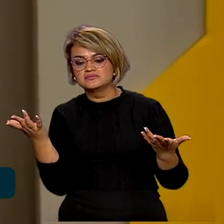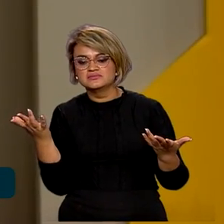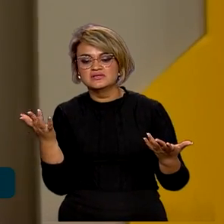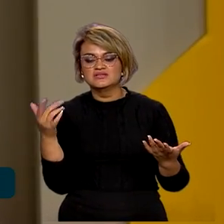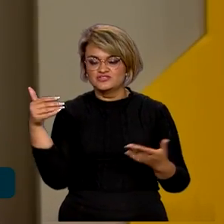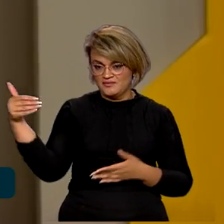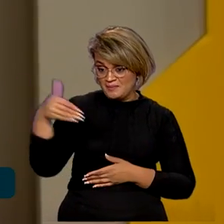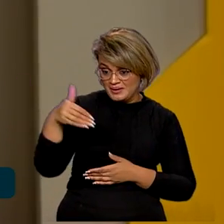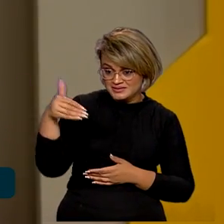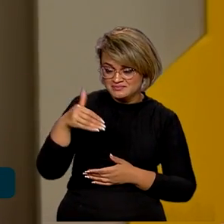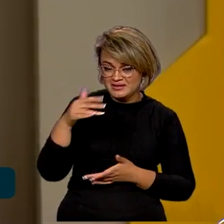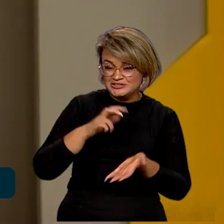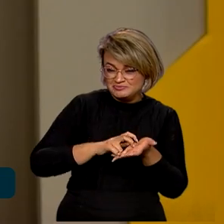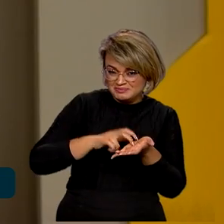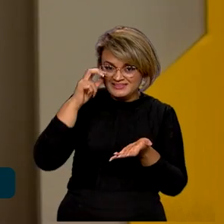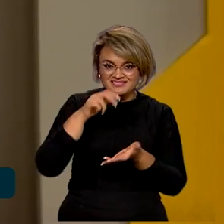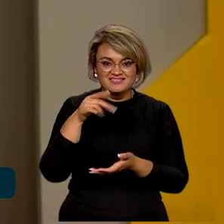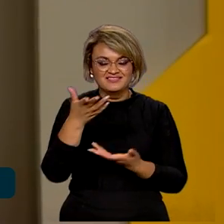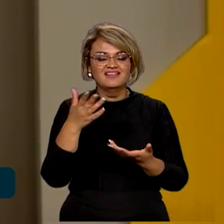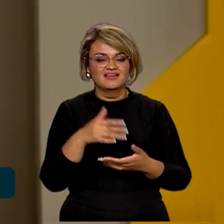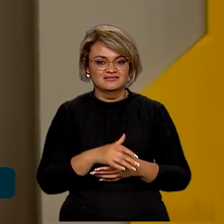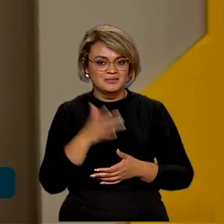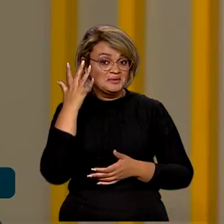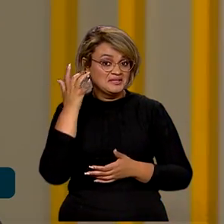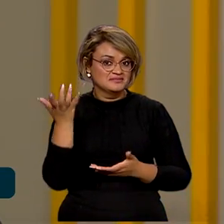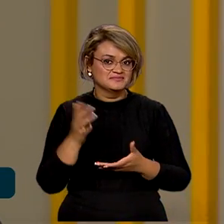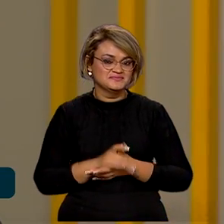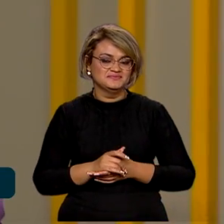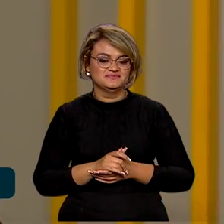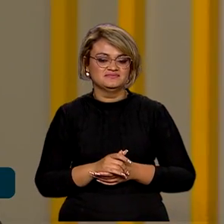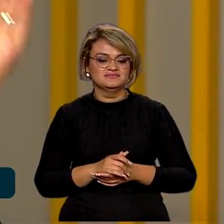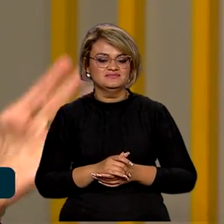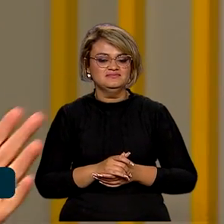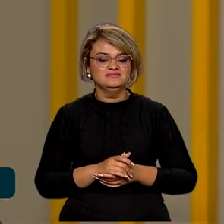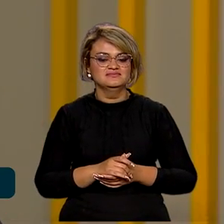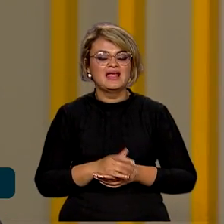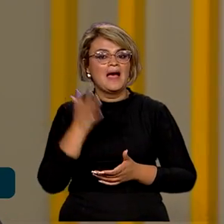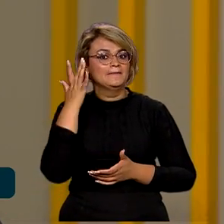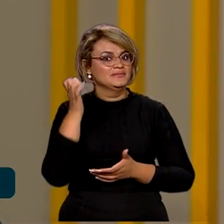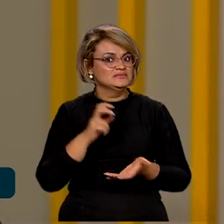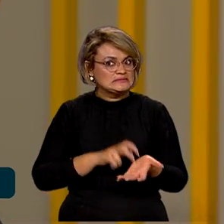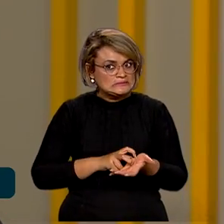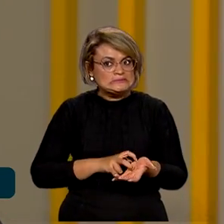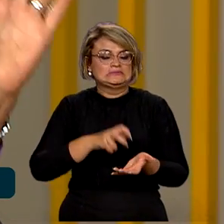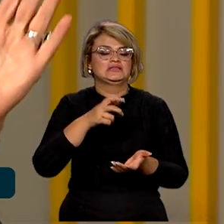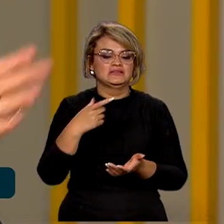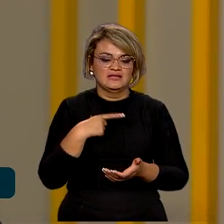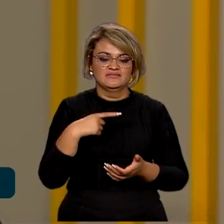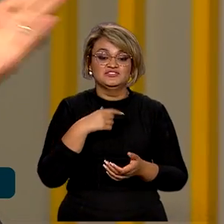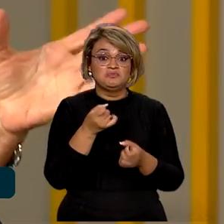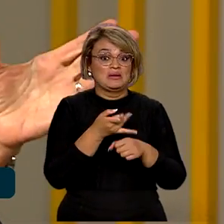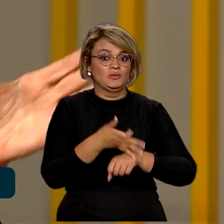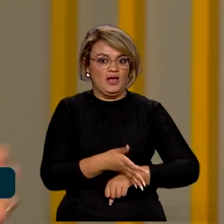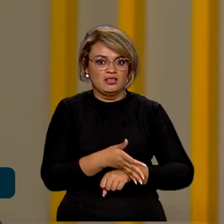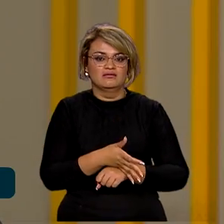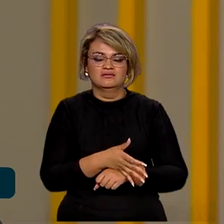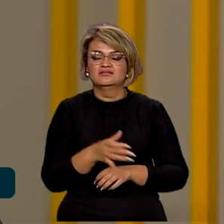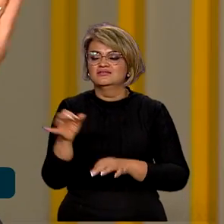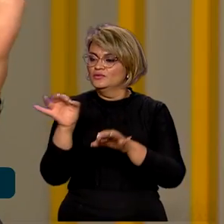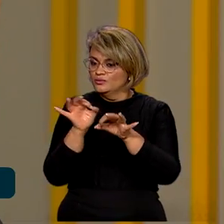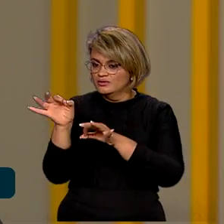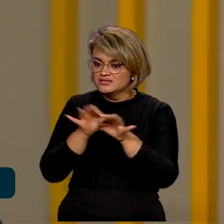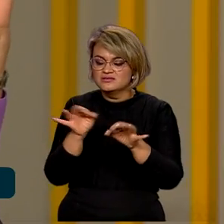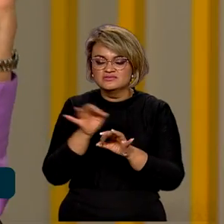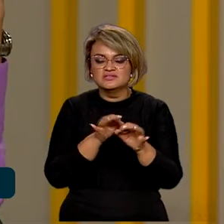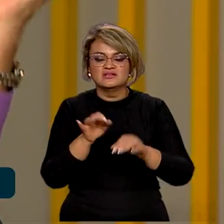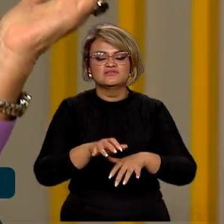vai participar desde cedinho da marcha. Como é que está a agenda de amanhã? Bom, a agenda de amanhã, elas começam muito cedo, né? Elas começam de madrugada, se organizam, então